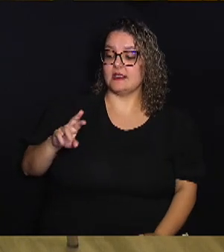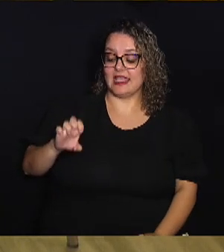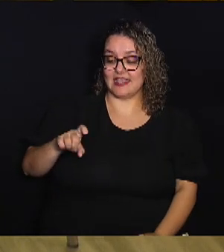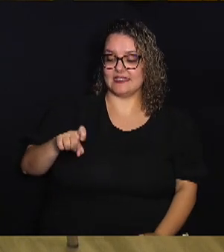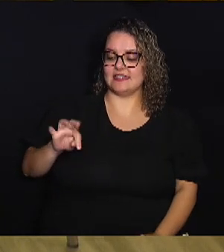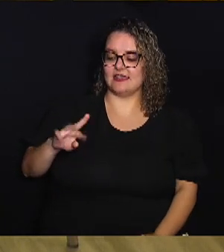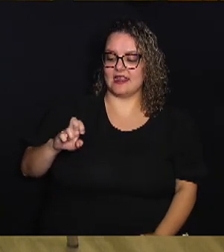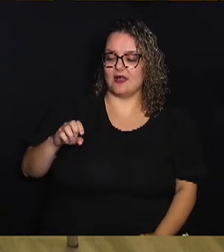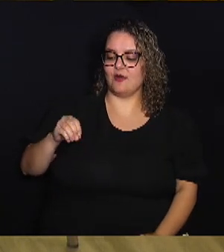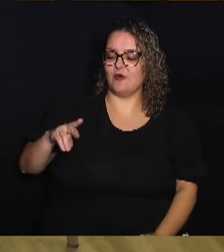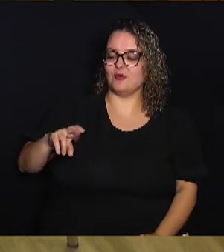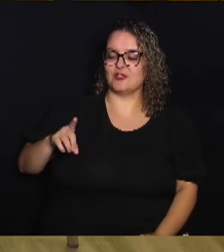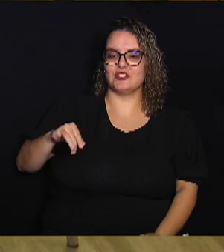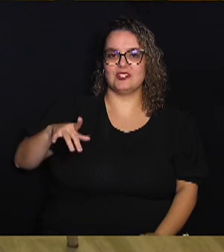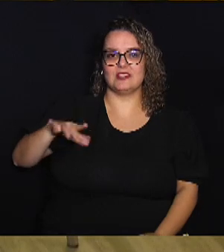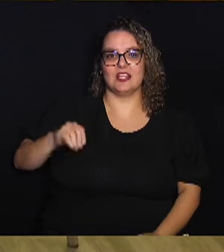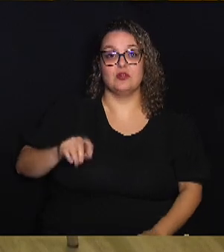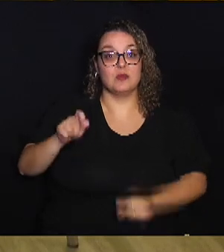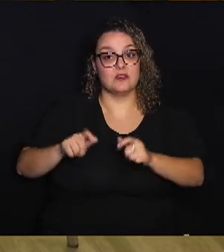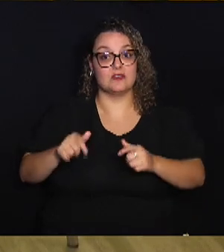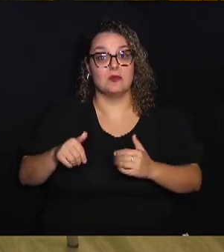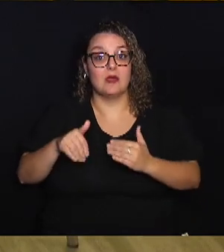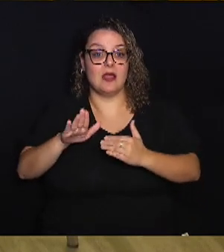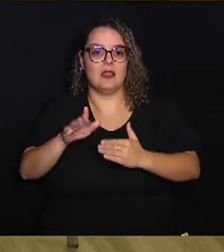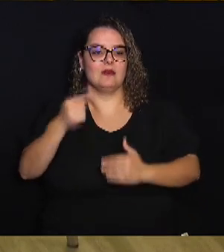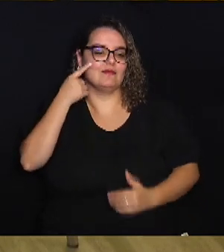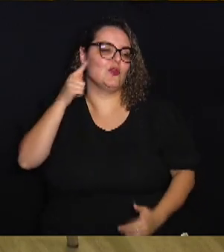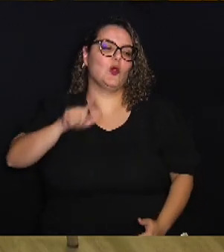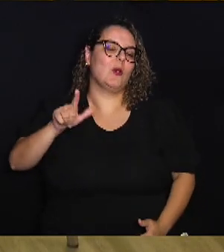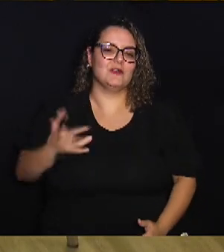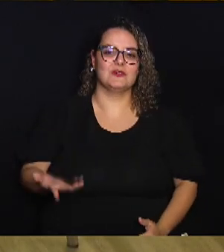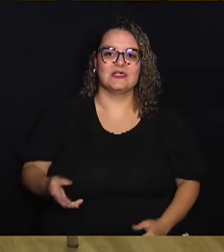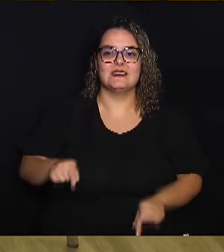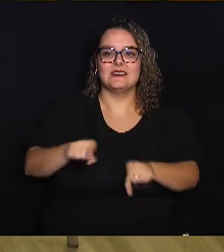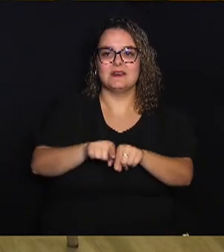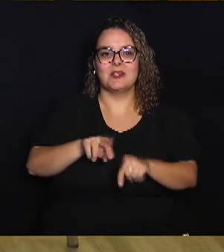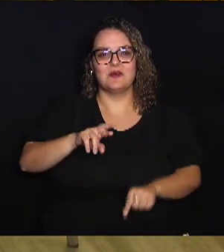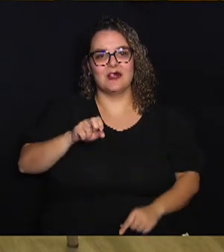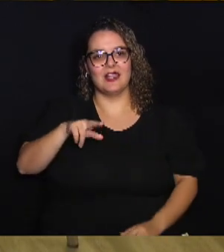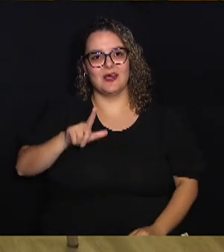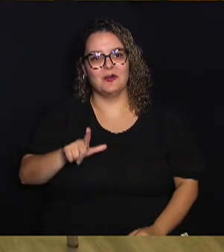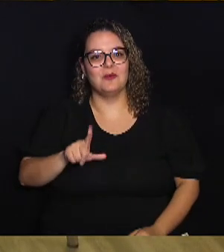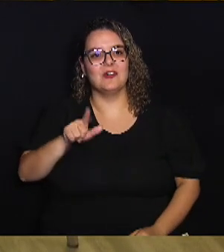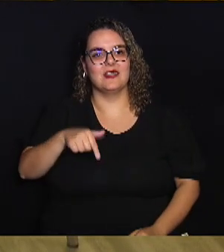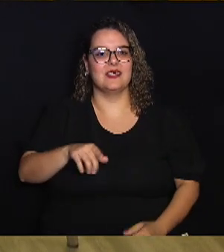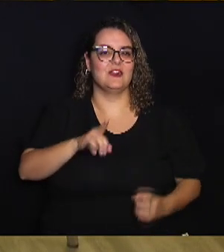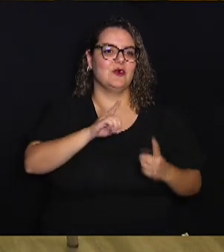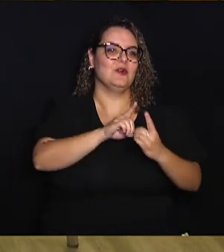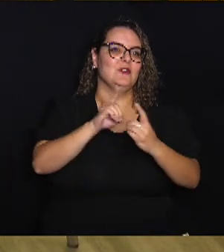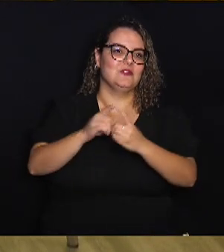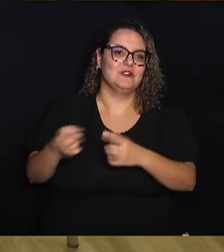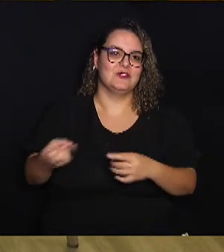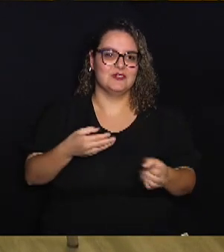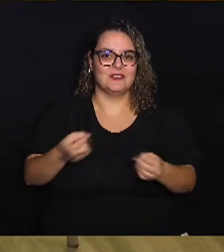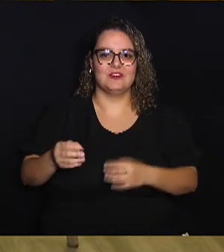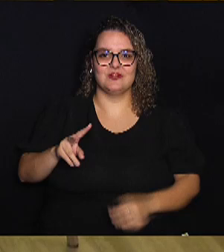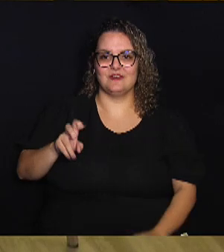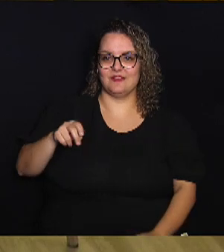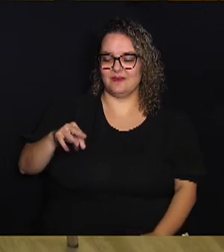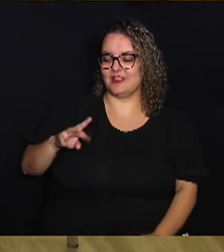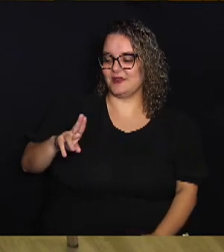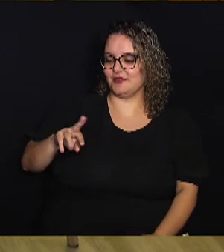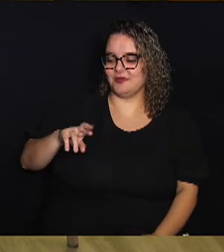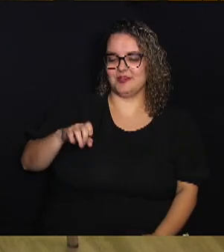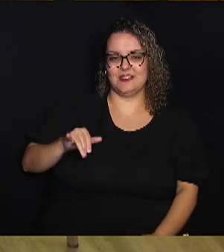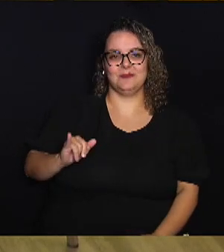Vão Além do Óbvio. E também com a gente o Raul Santos, que é consultor de inovação da Venture Hub, que